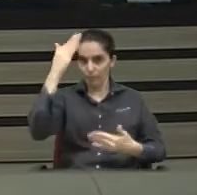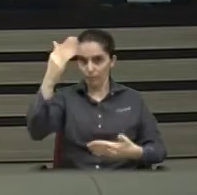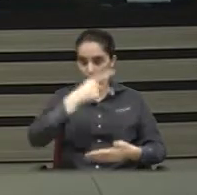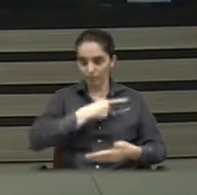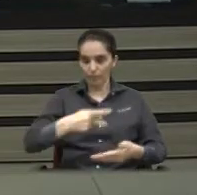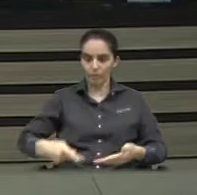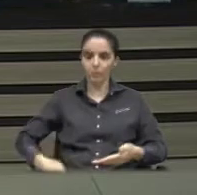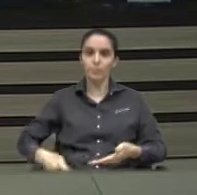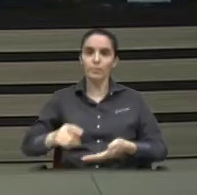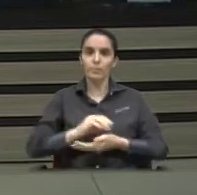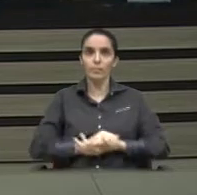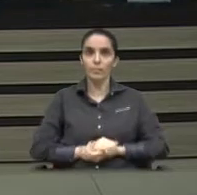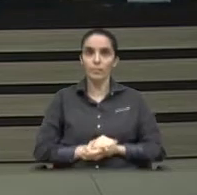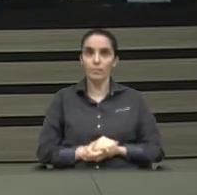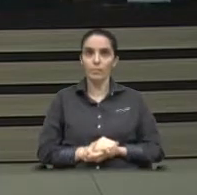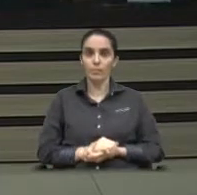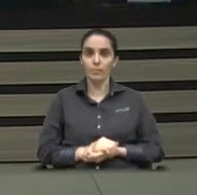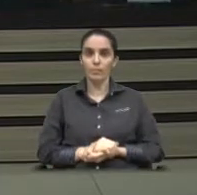presidente.